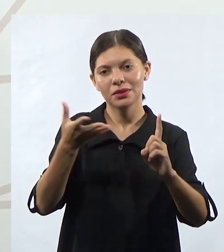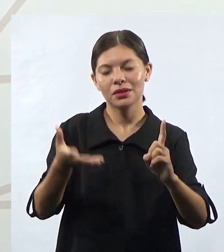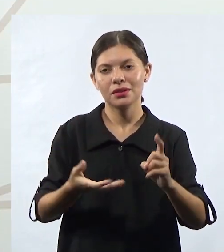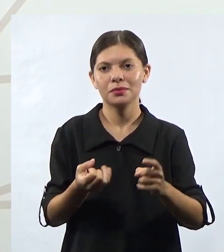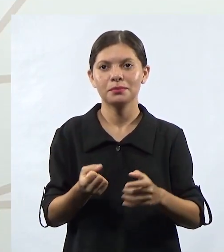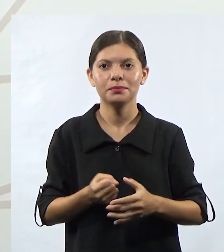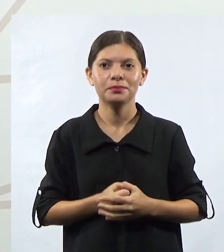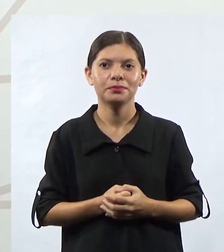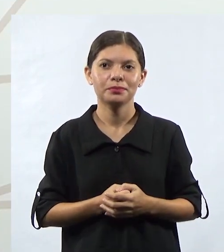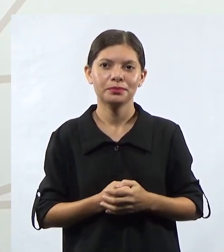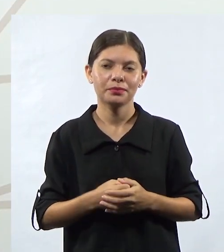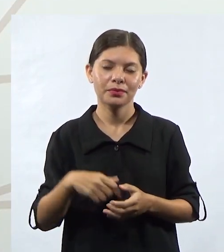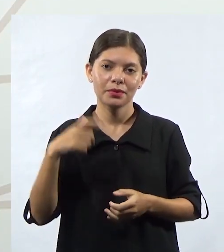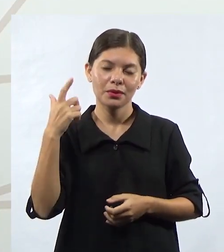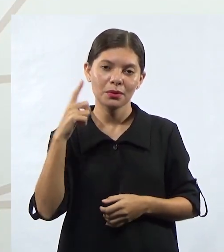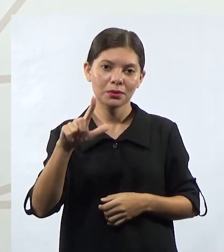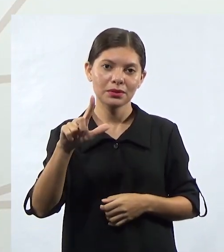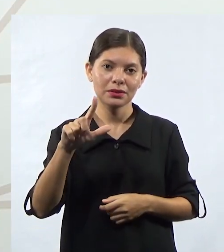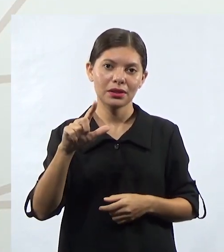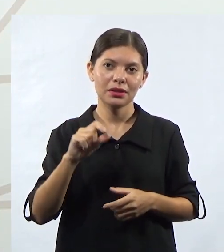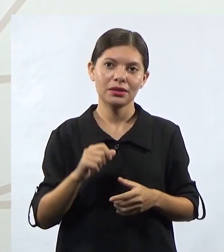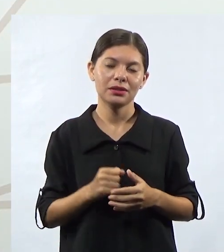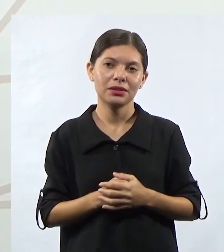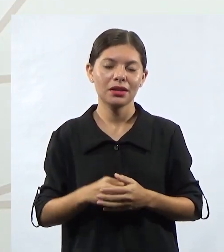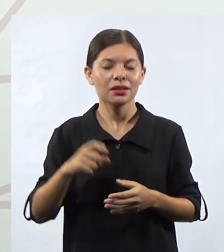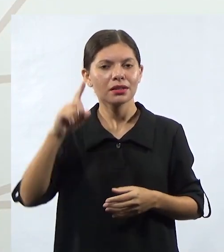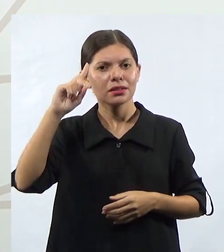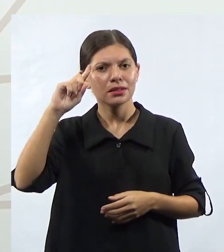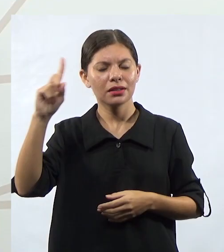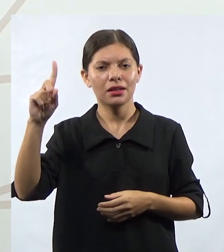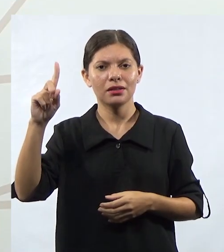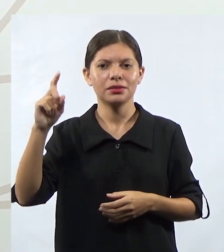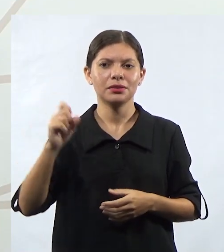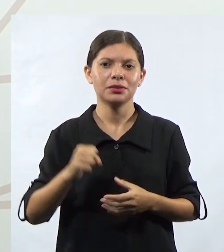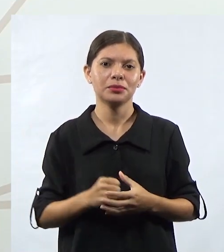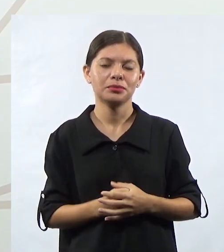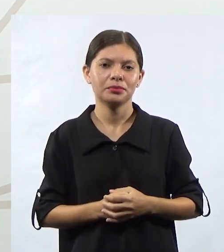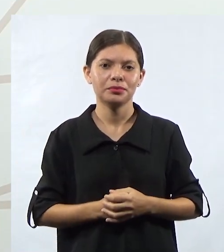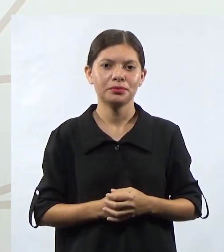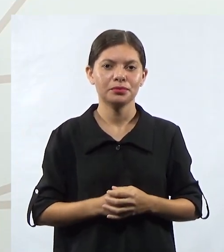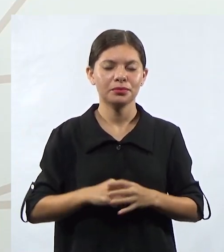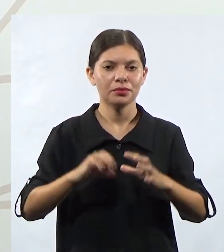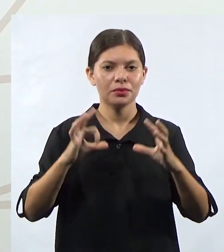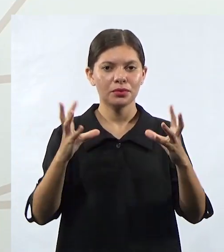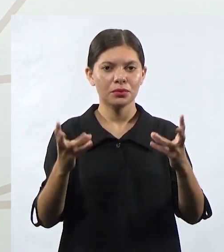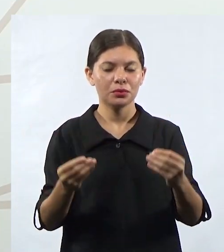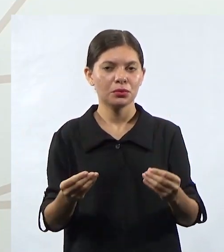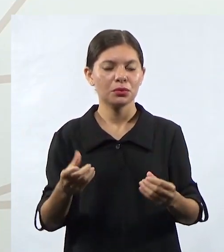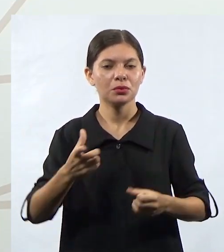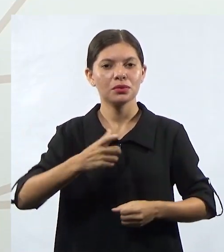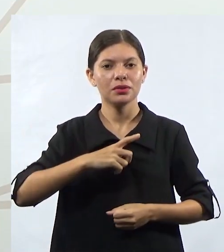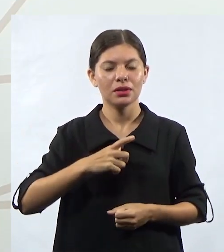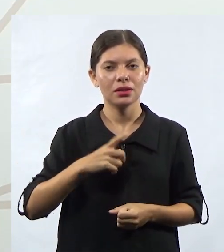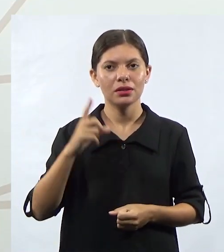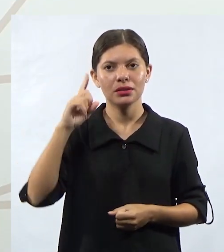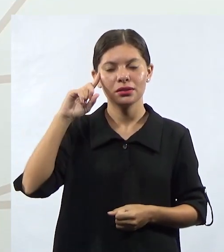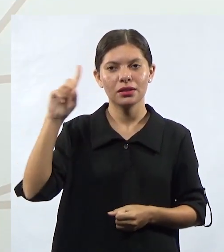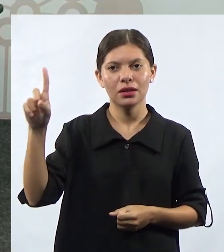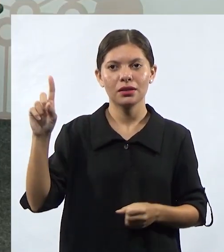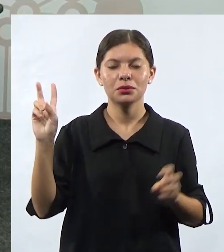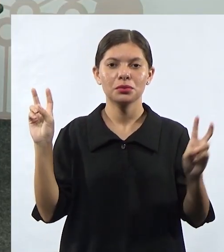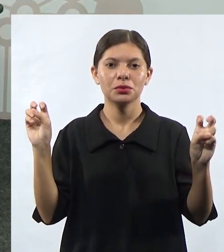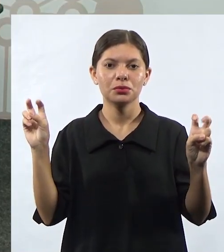se ele consegue ali expor a sua ideia, porque com certeza todos eles vão ter uma ideia daquele assunto.